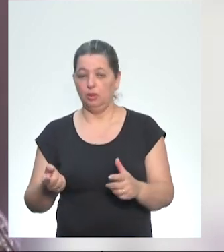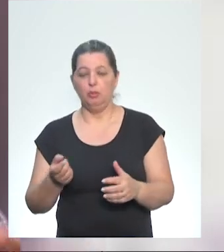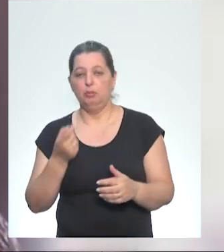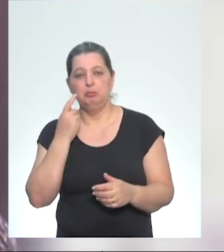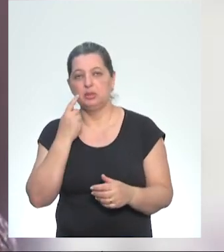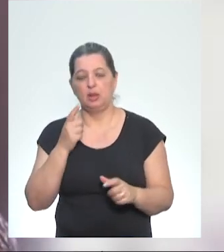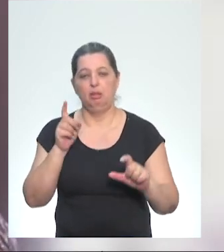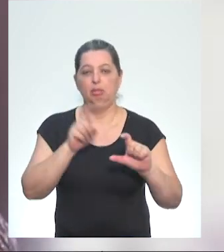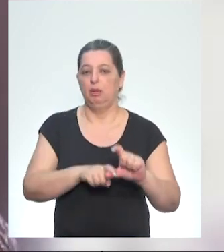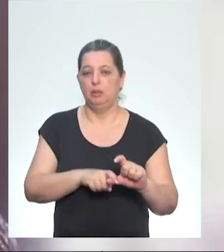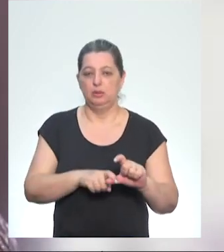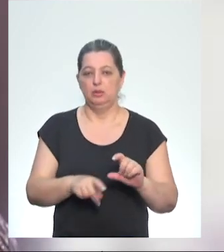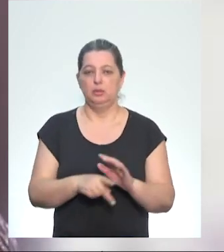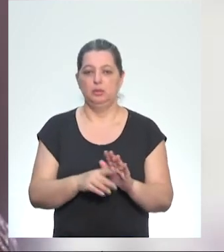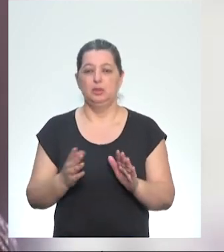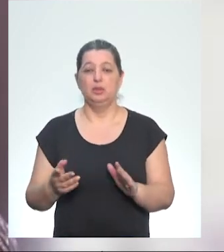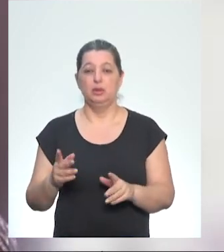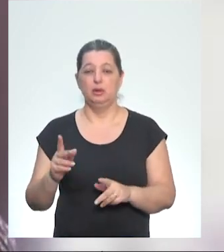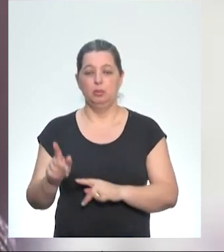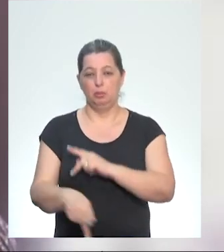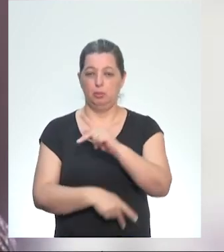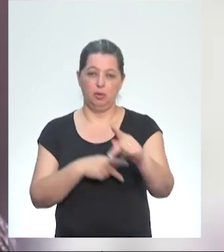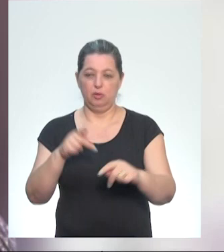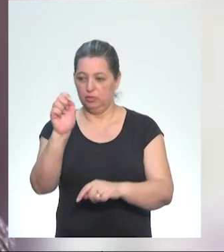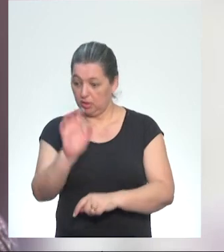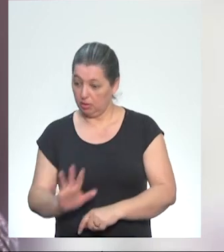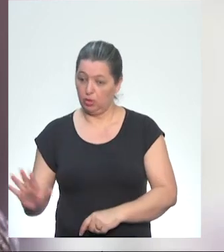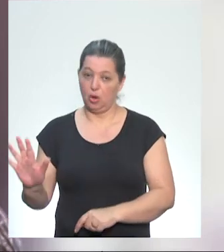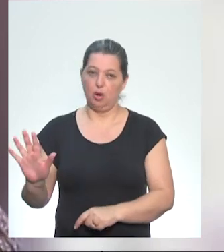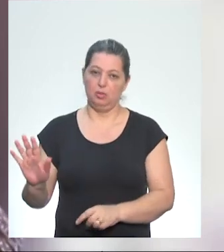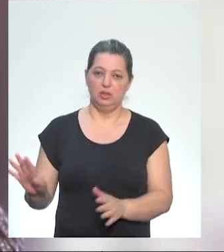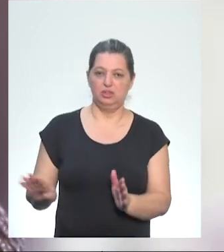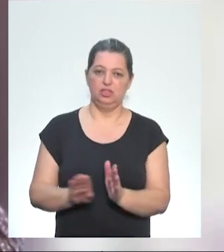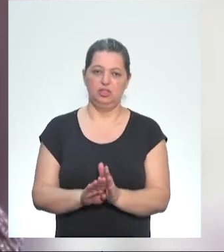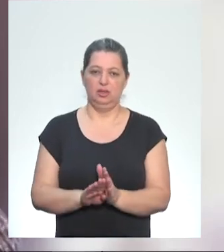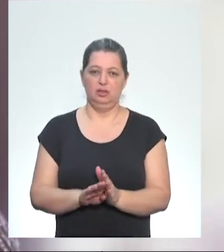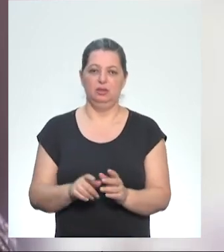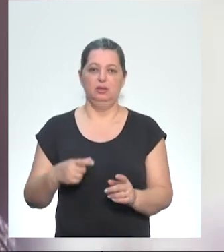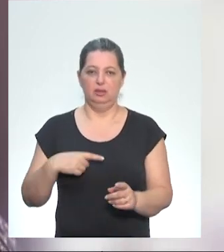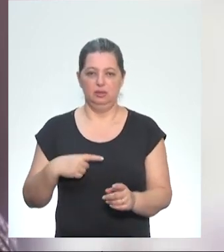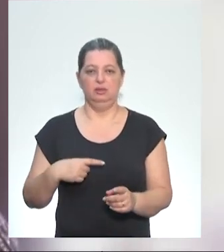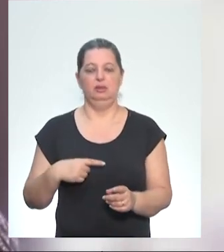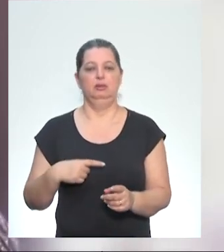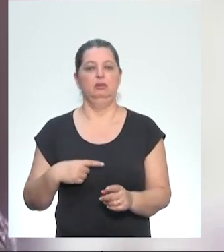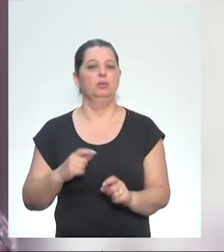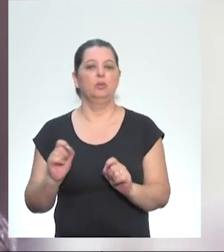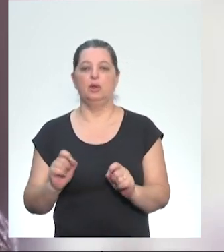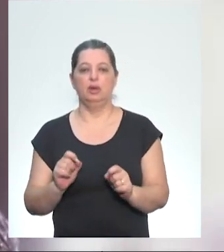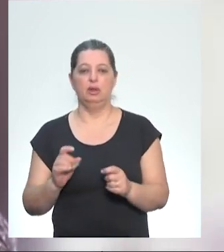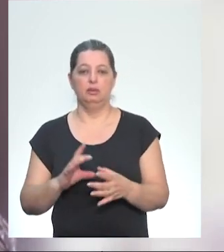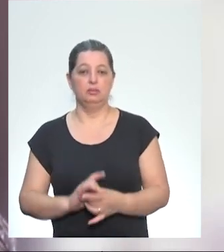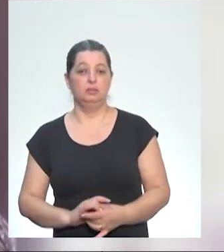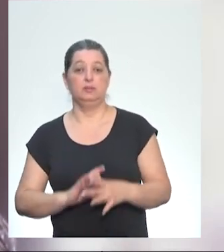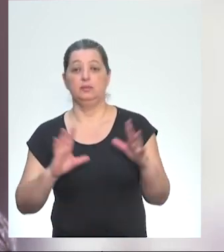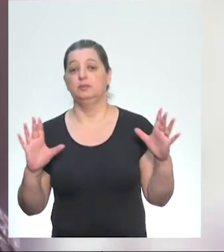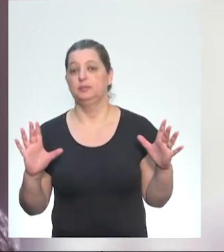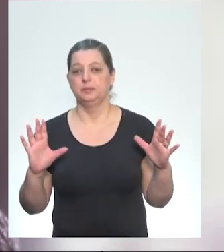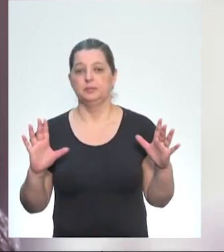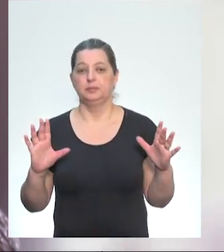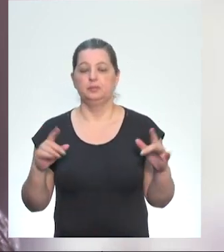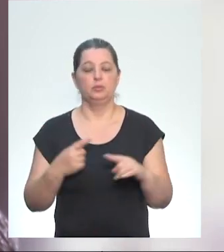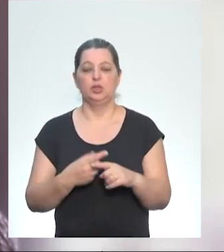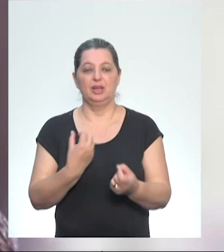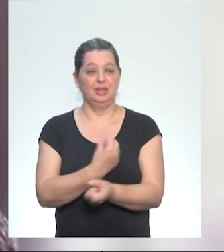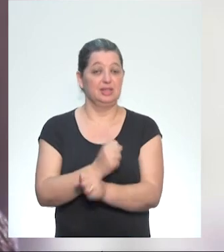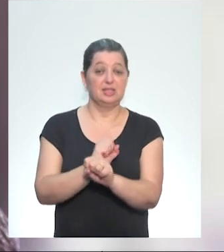aí quando os europeus chegam, tem toda uma outra história, né? Você não deixa mais de ser escravizado, não tem essa história. E